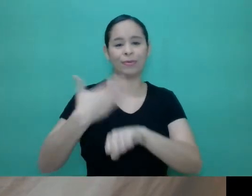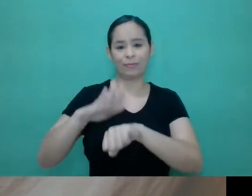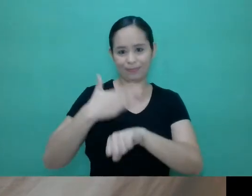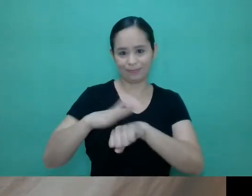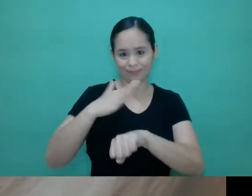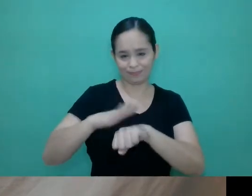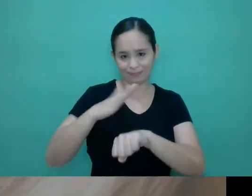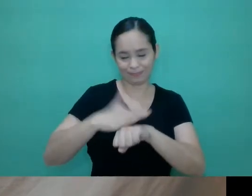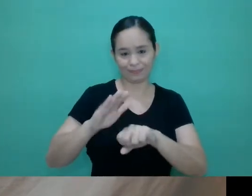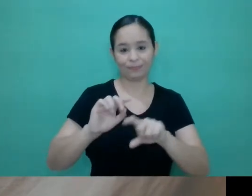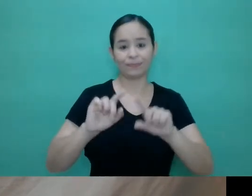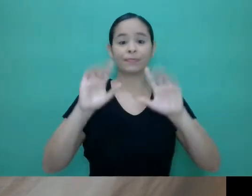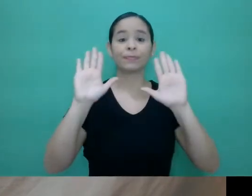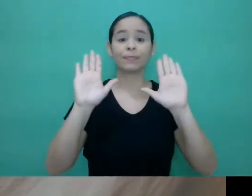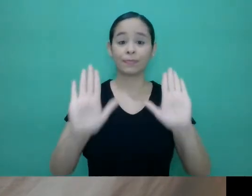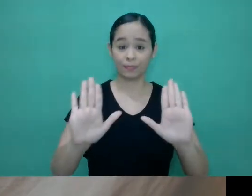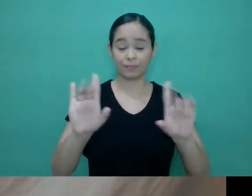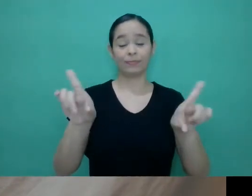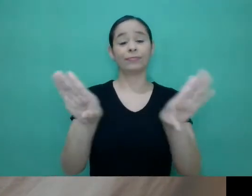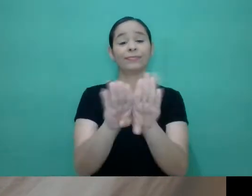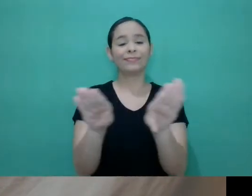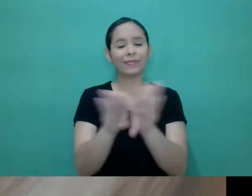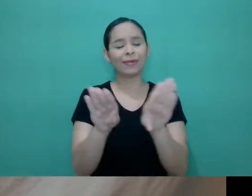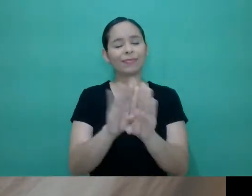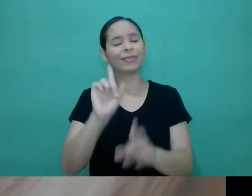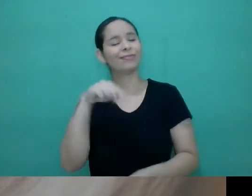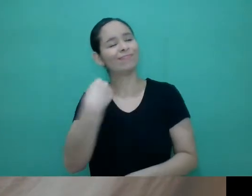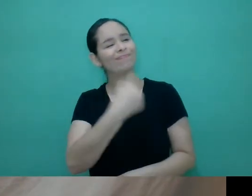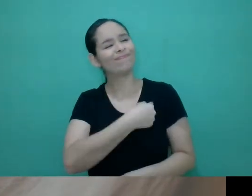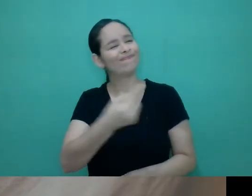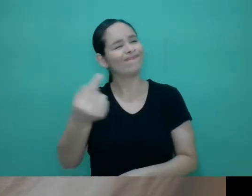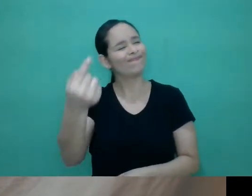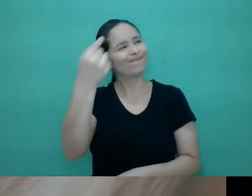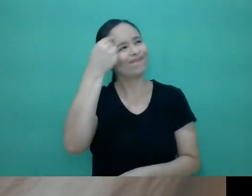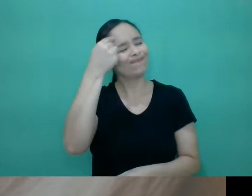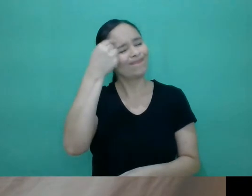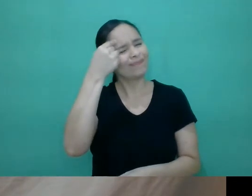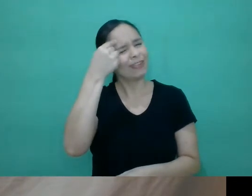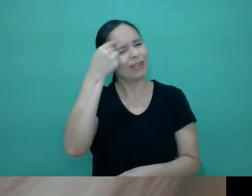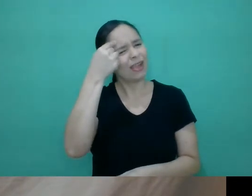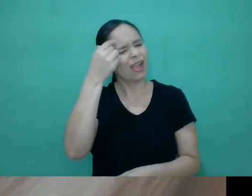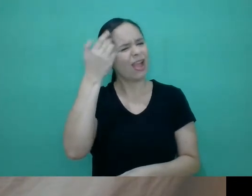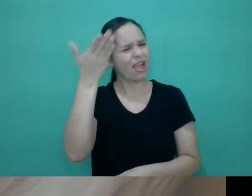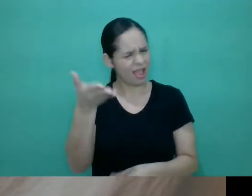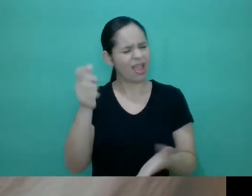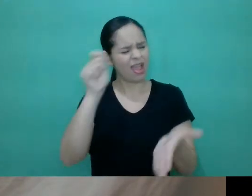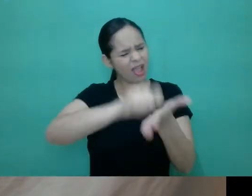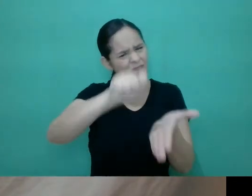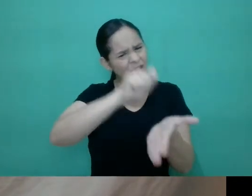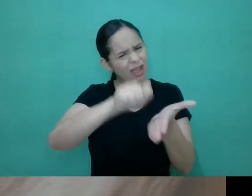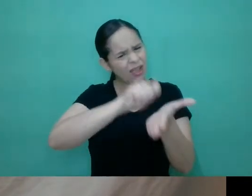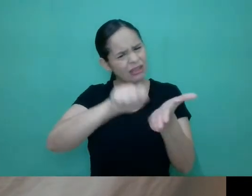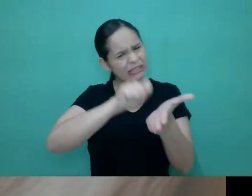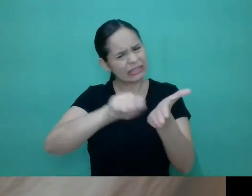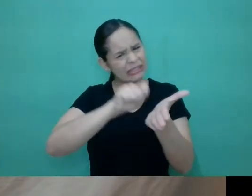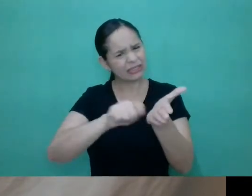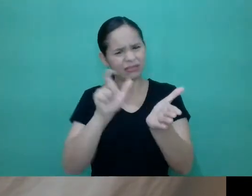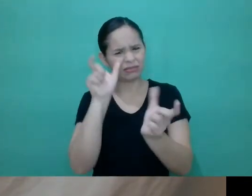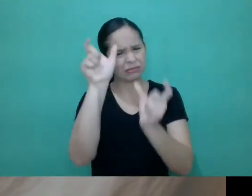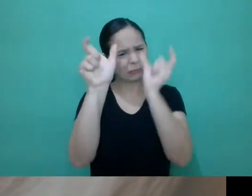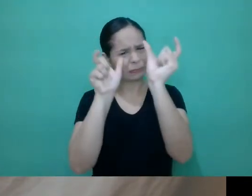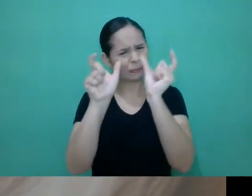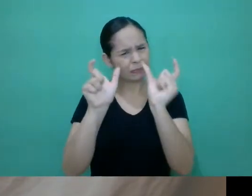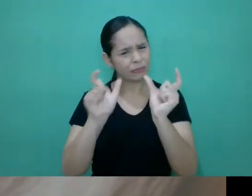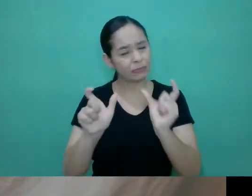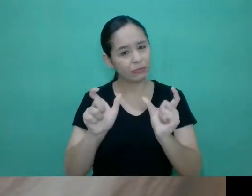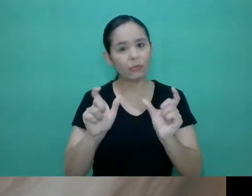né? E aí uma coisa também que a gente pode pensar a respeito do ensaio, será que o ensaio é uma escrita de si? A